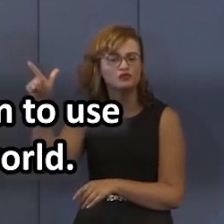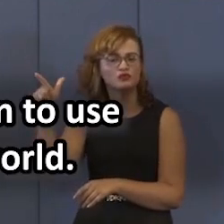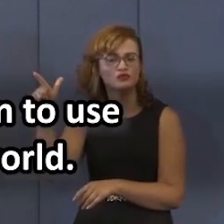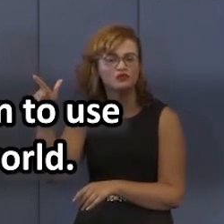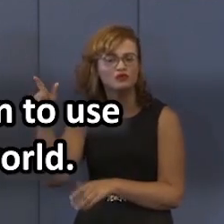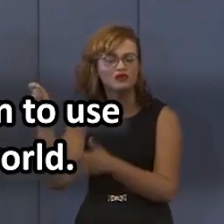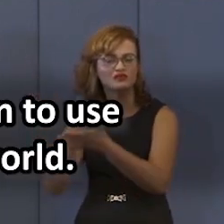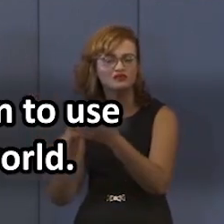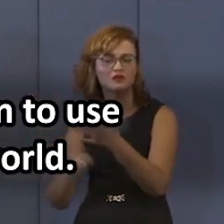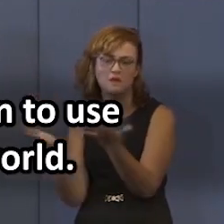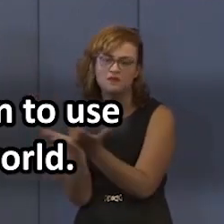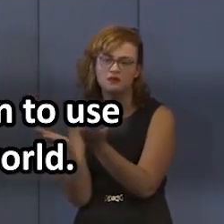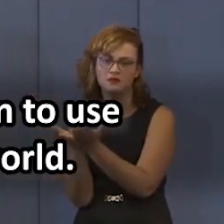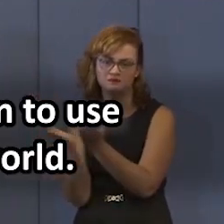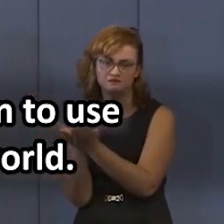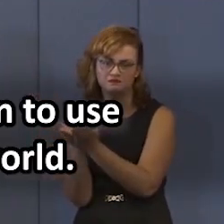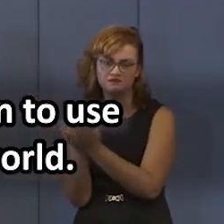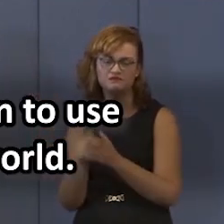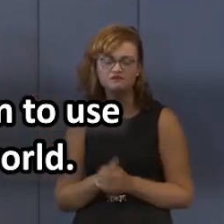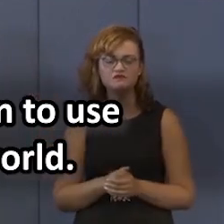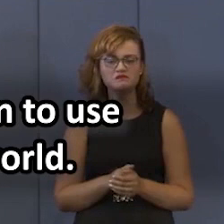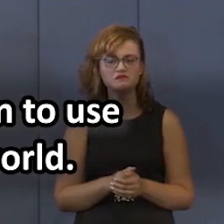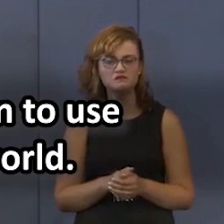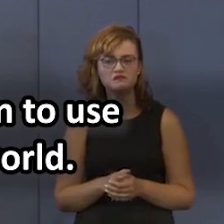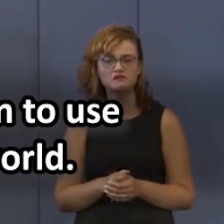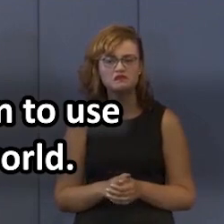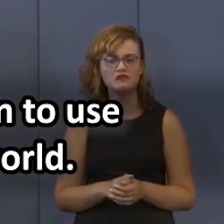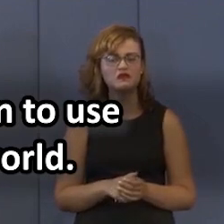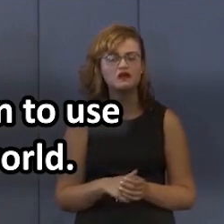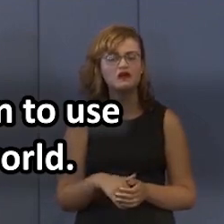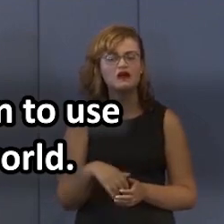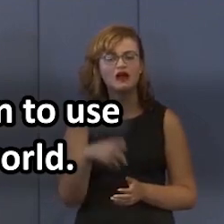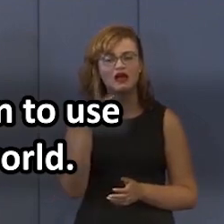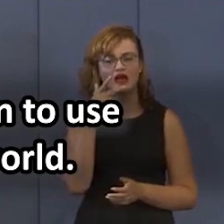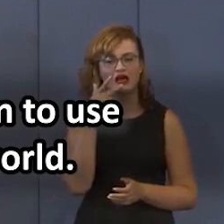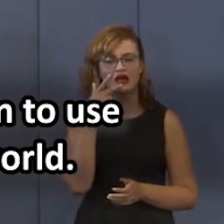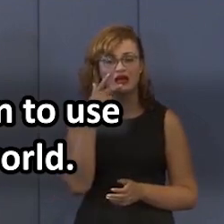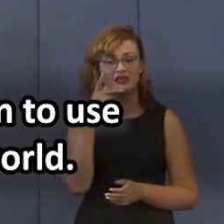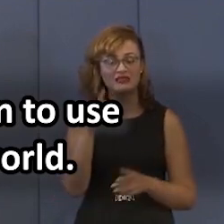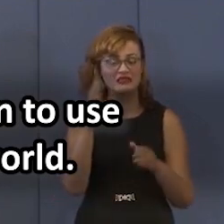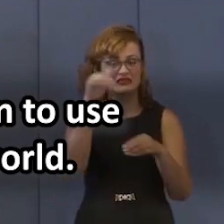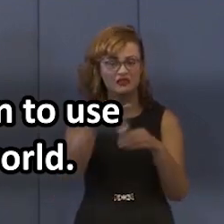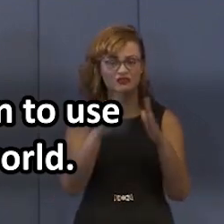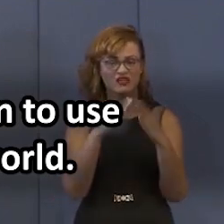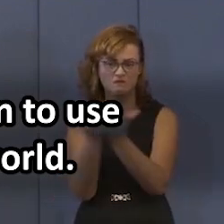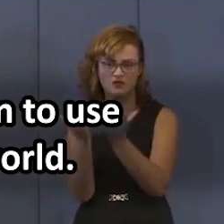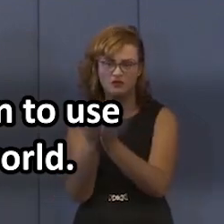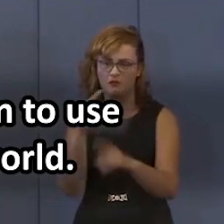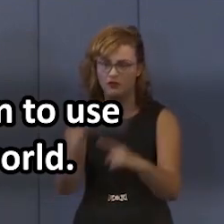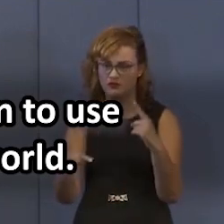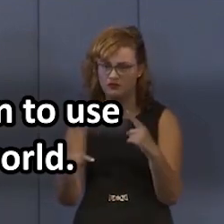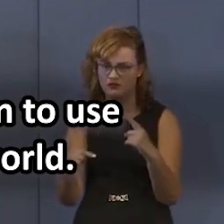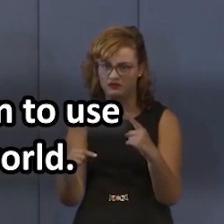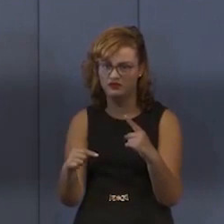as escrituras. Não sei se vocês já notaram, mas é proibido no meio acadêmico usar as escrituras como